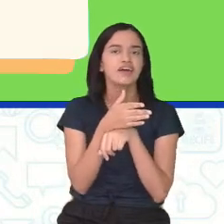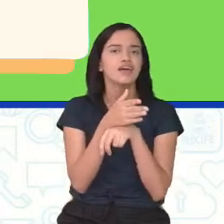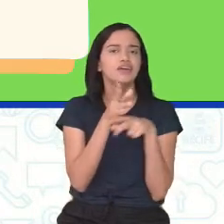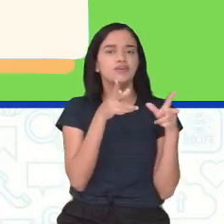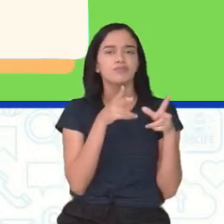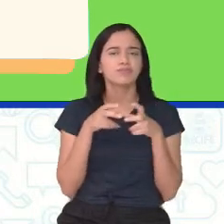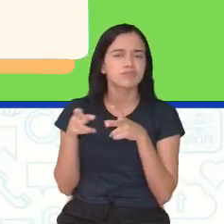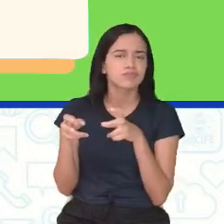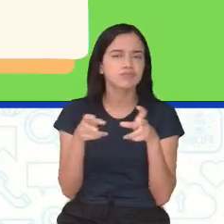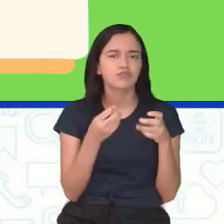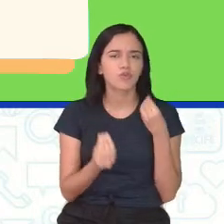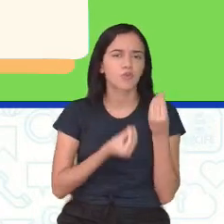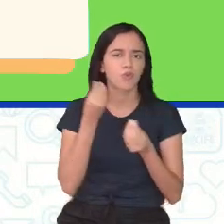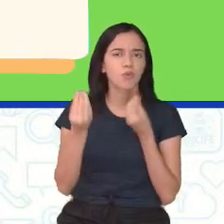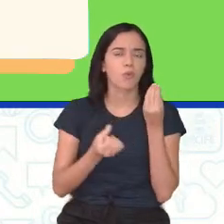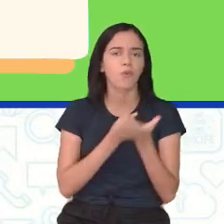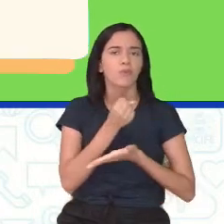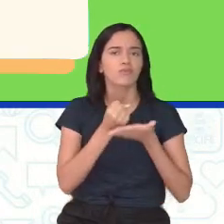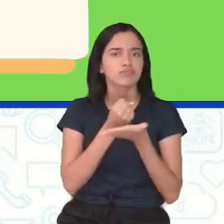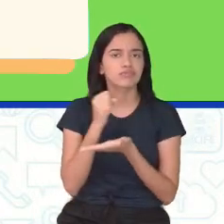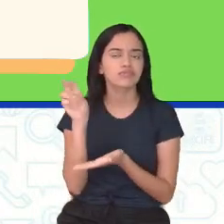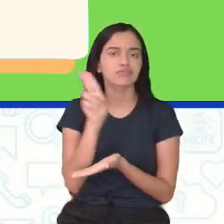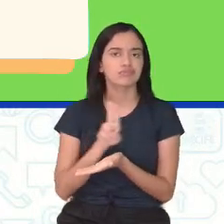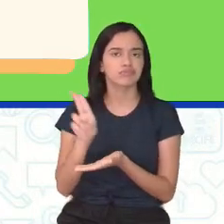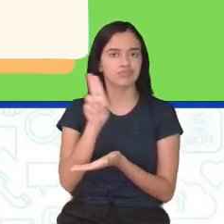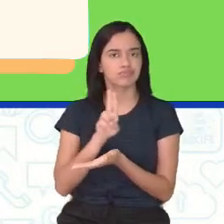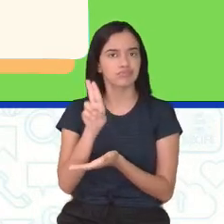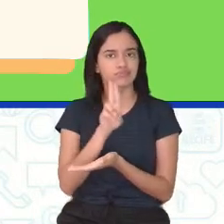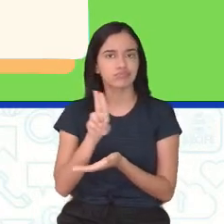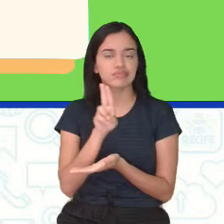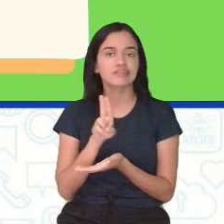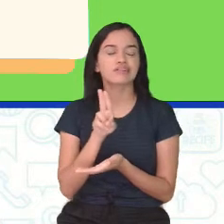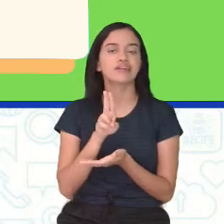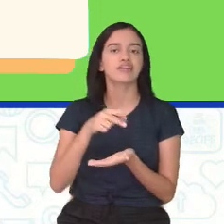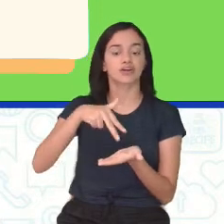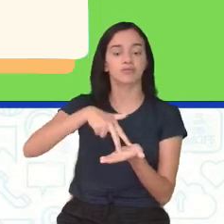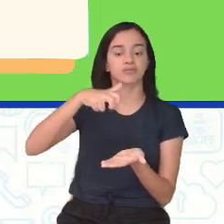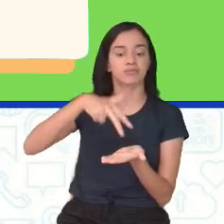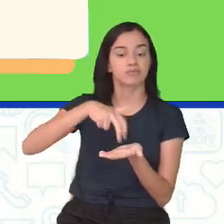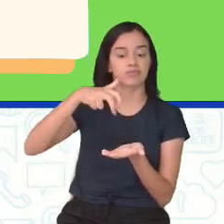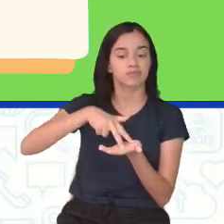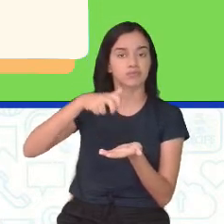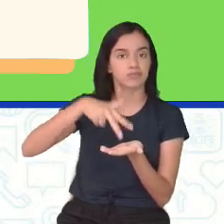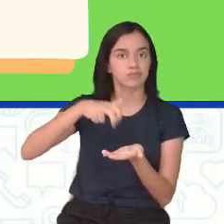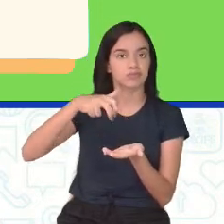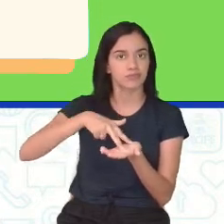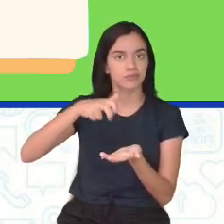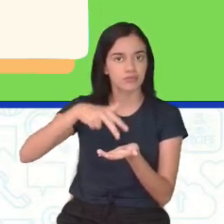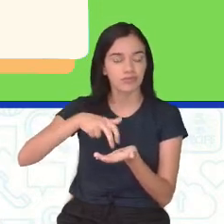esses fundamentos, como é que a gente utilizou, né? Teve a parte de pular, a gente fez